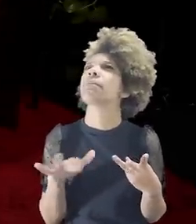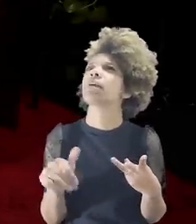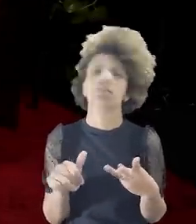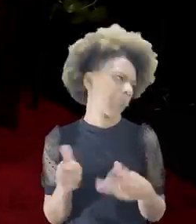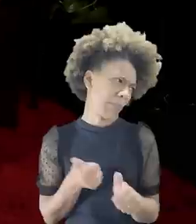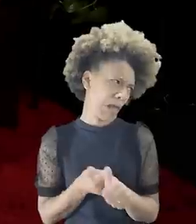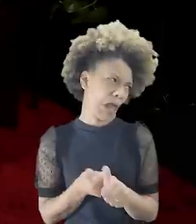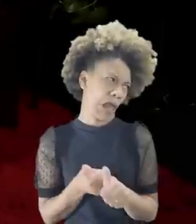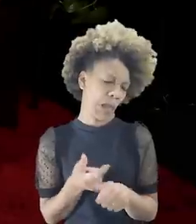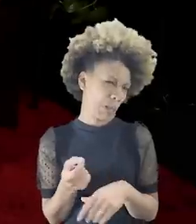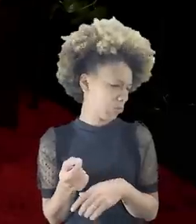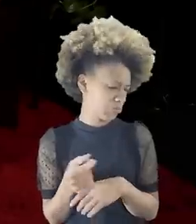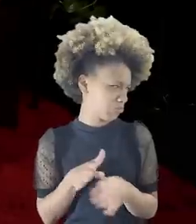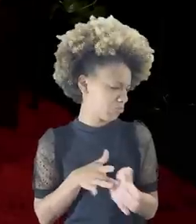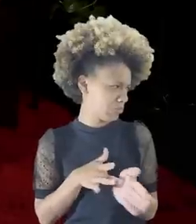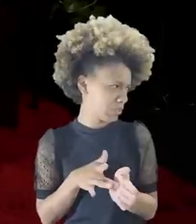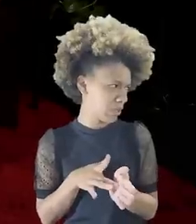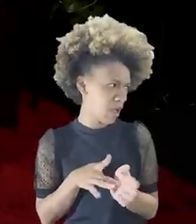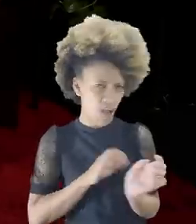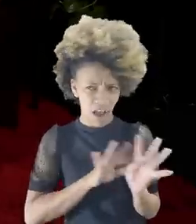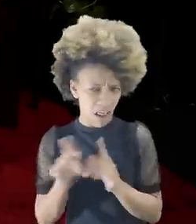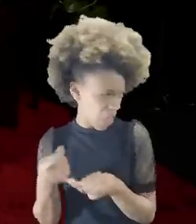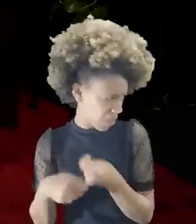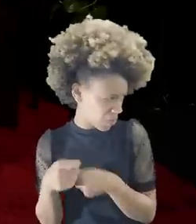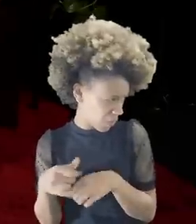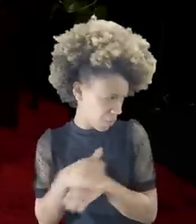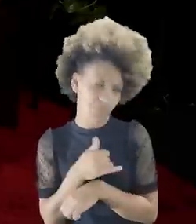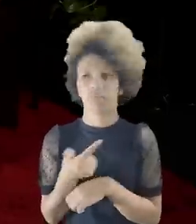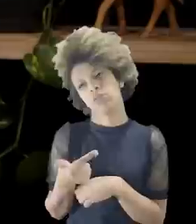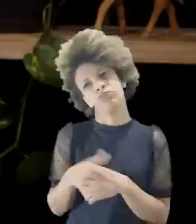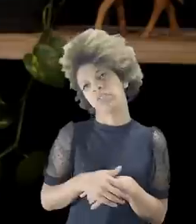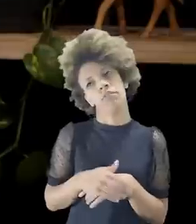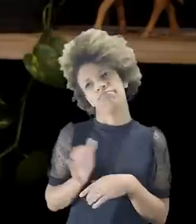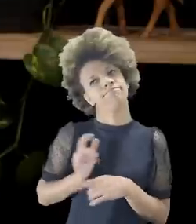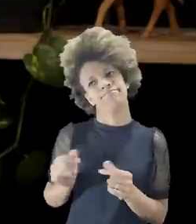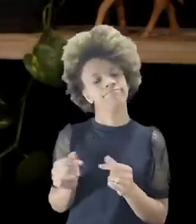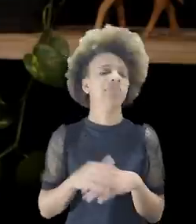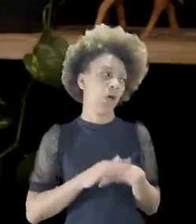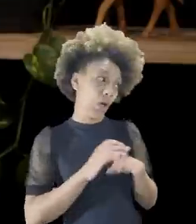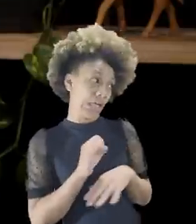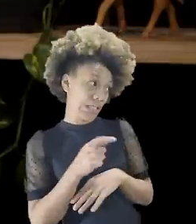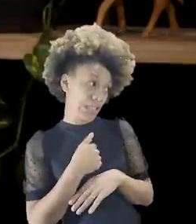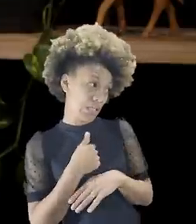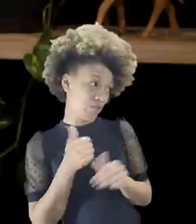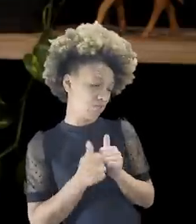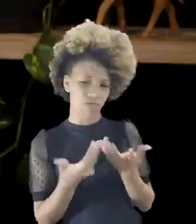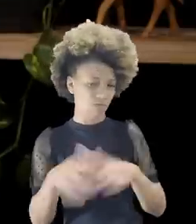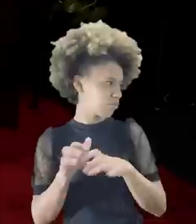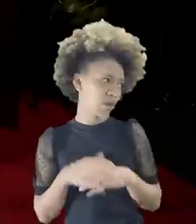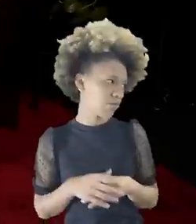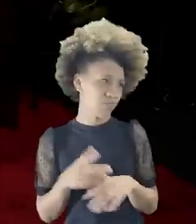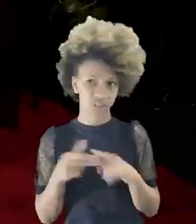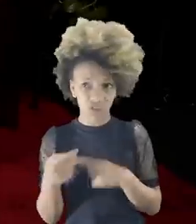a galera vai de Econômica para lá também é muito cara se eu sou jogador eu nem ganho